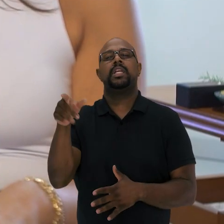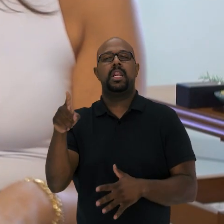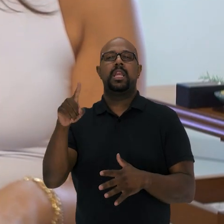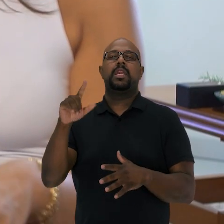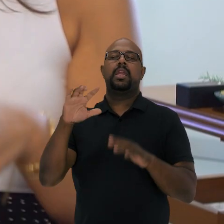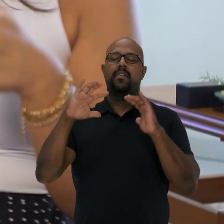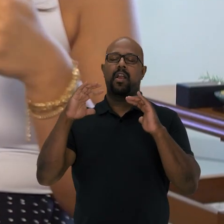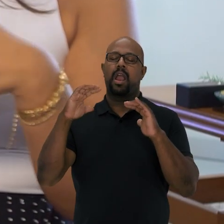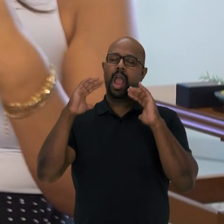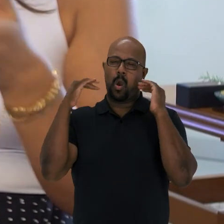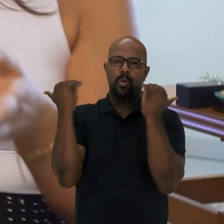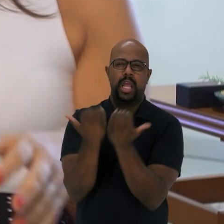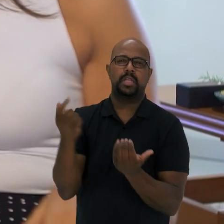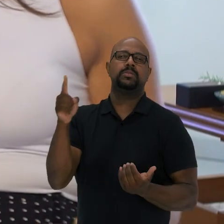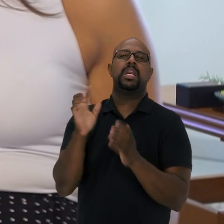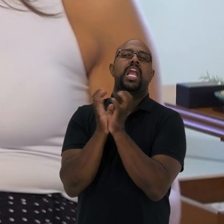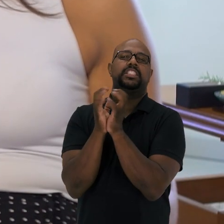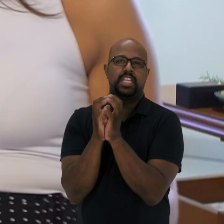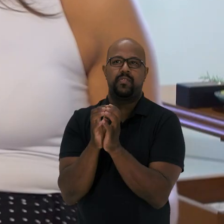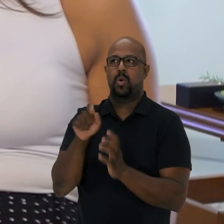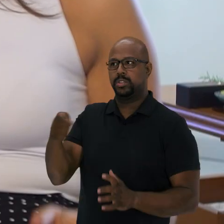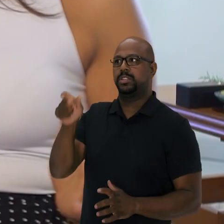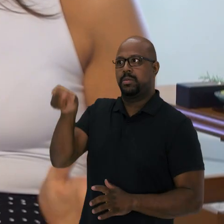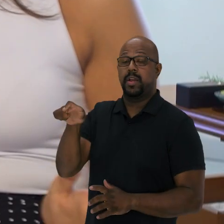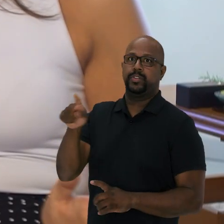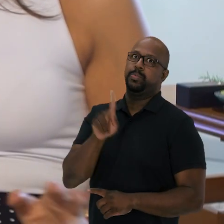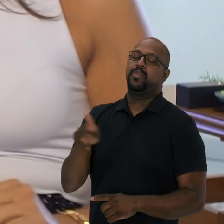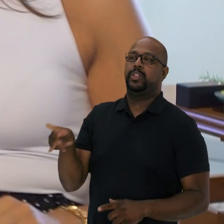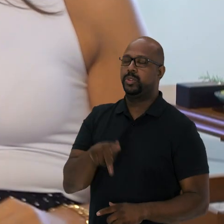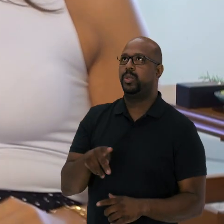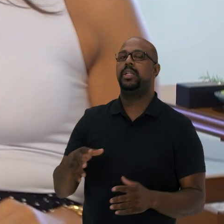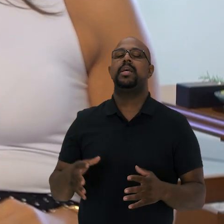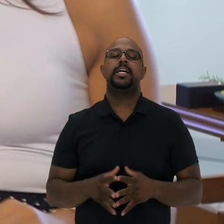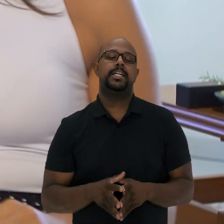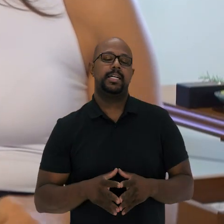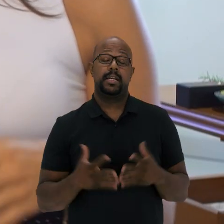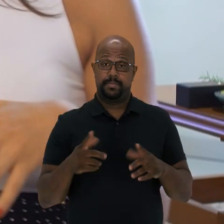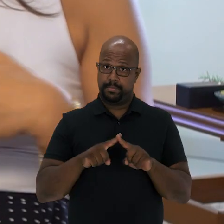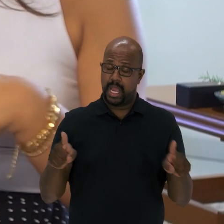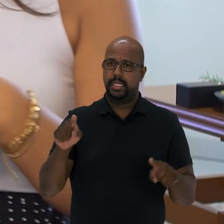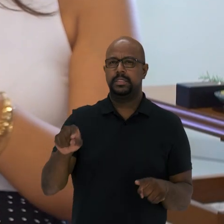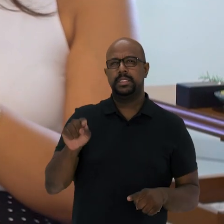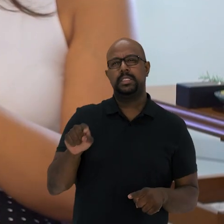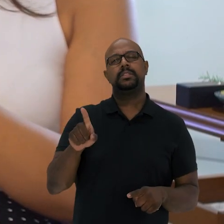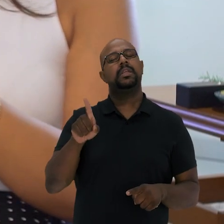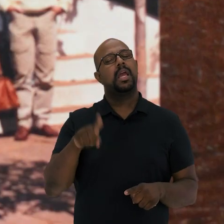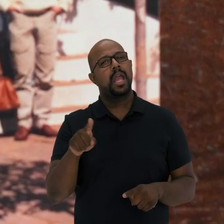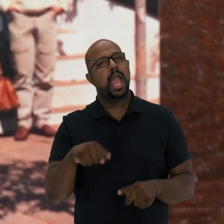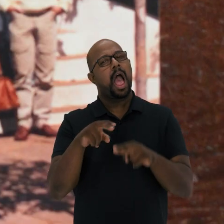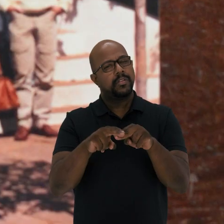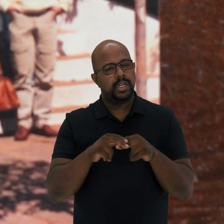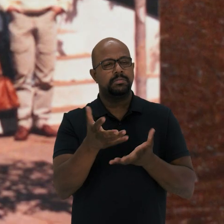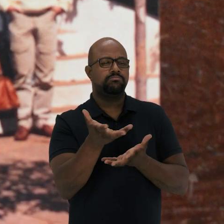Recife, no congresso, que é quando ele começa, então, a ser chamado de professor, né, mas esses também